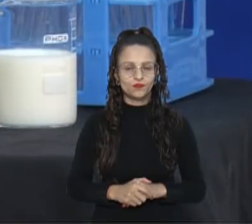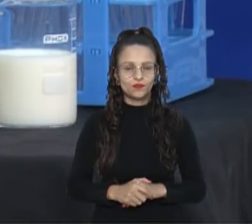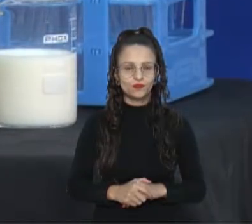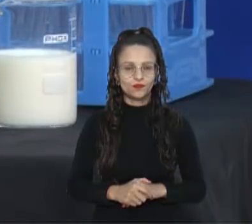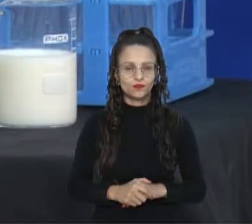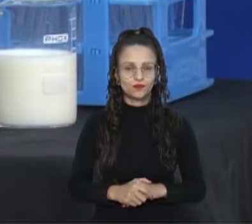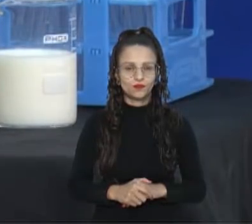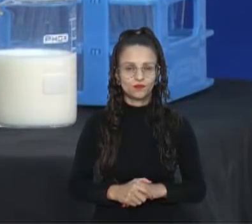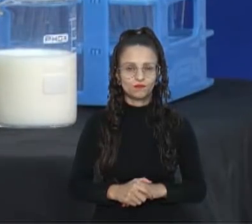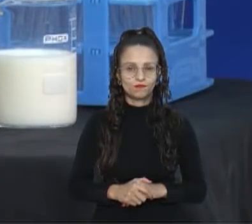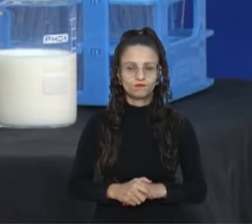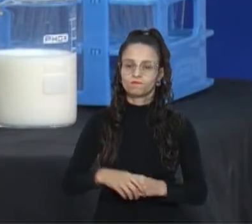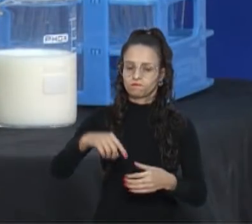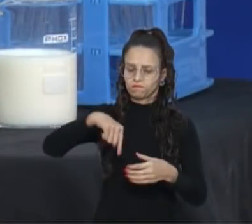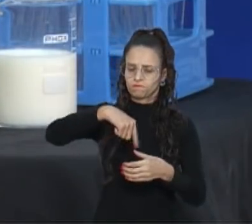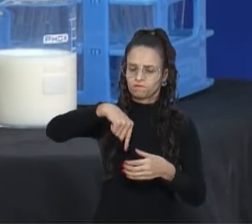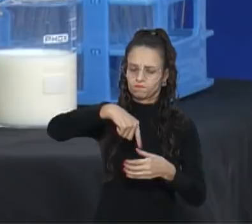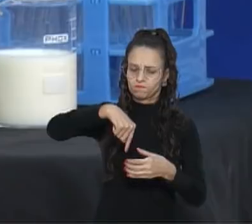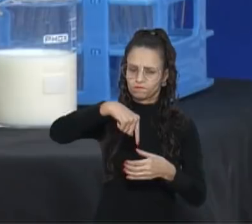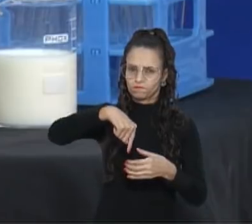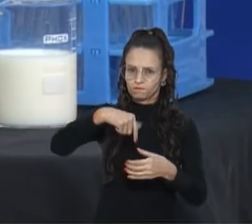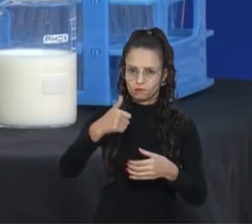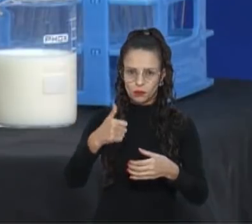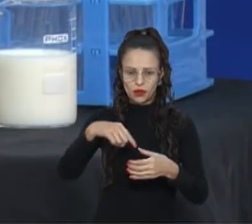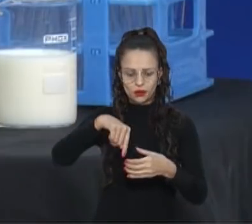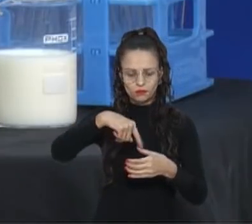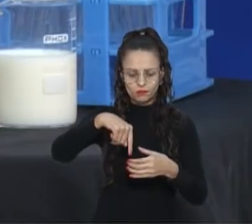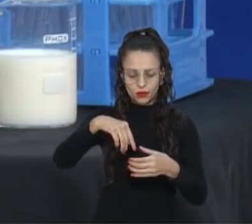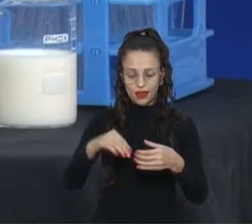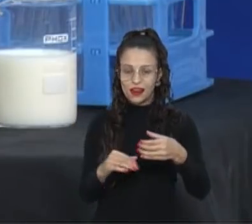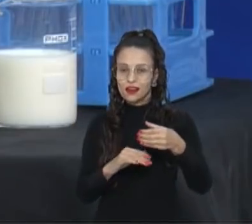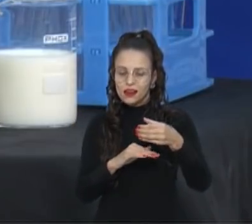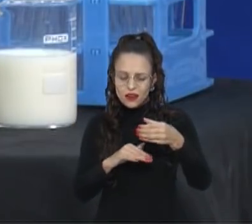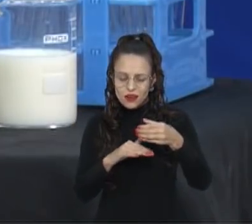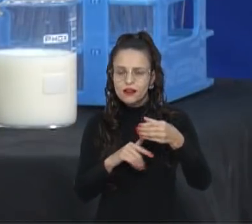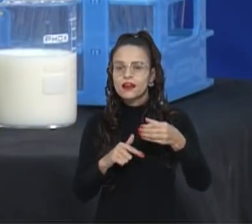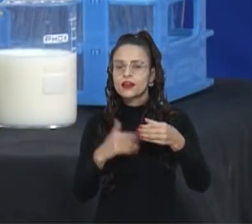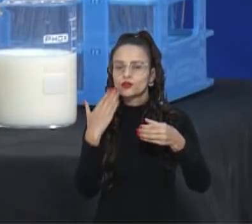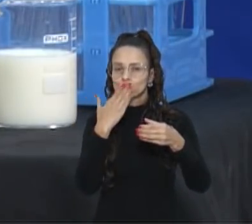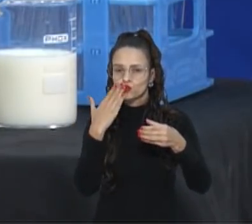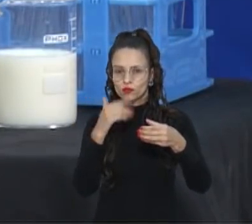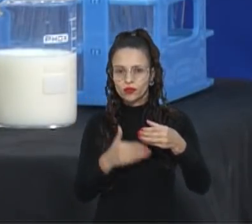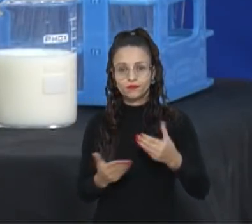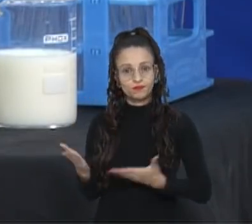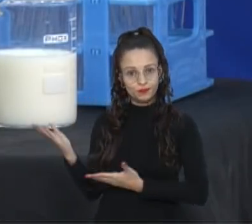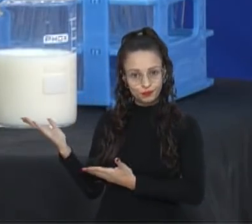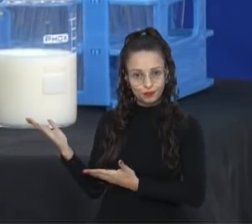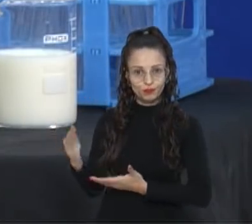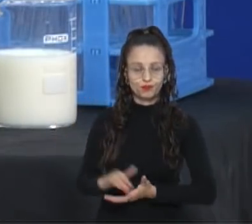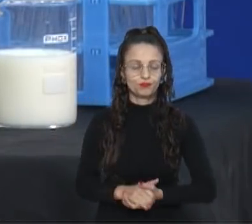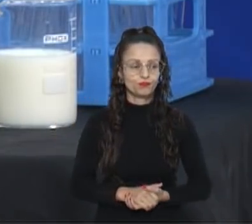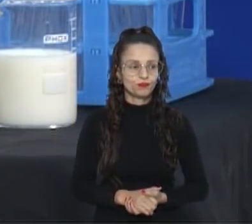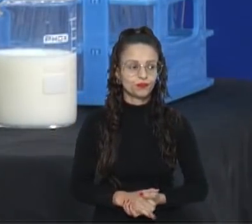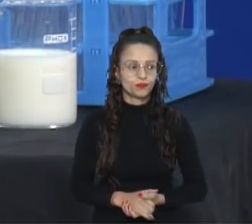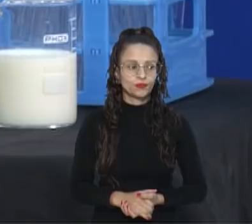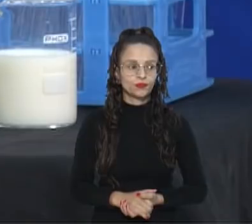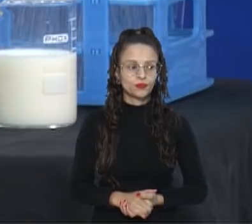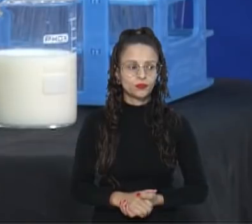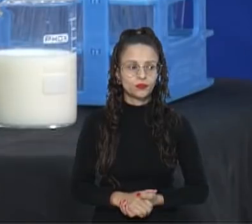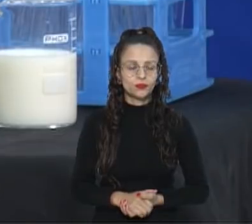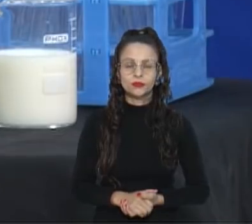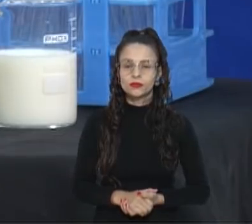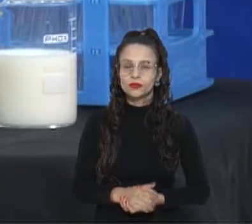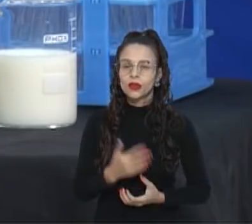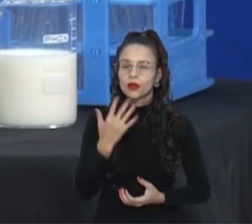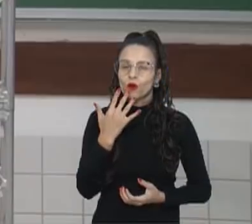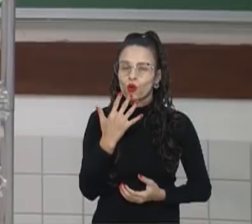Um banho de suco de repolho roxo. Vamos misturar bem, o açúcar está no fundo. E tá aí o resultado, tá bom? Uma cor um